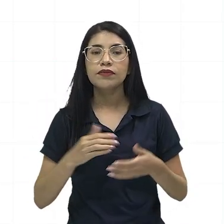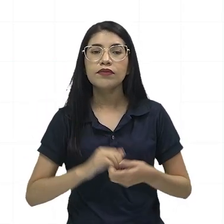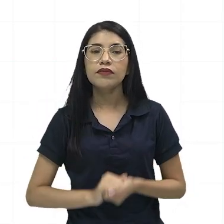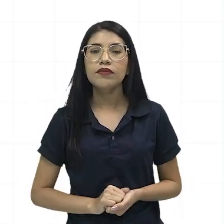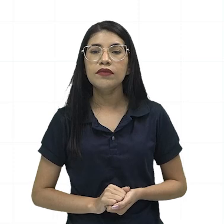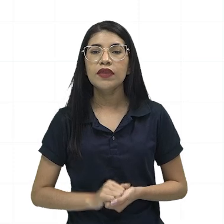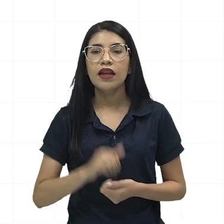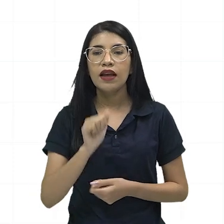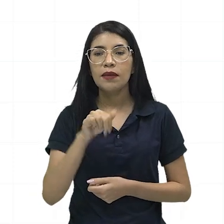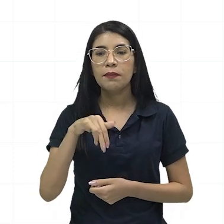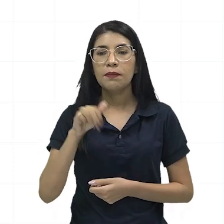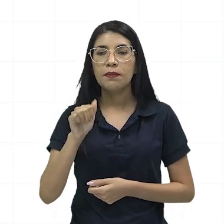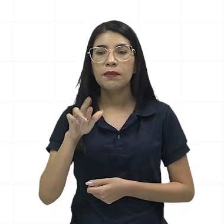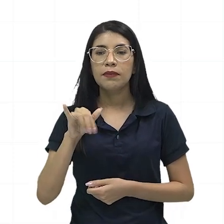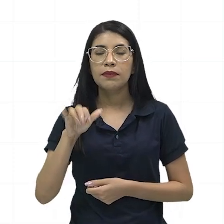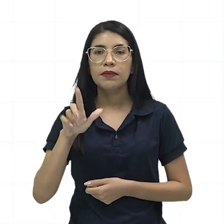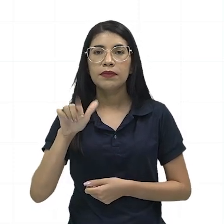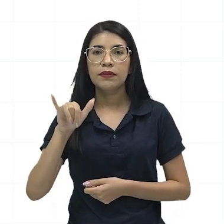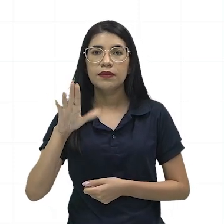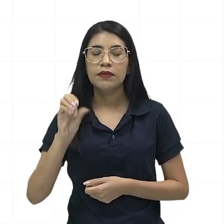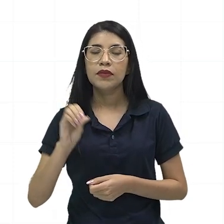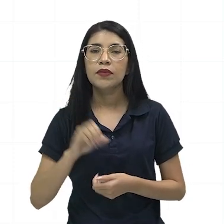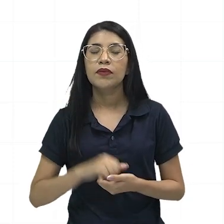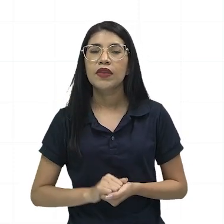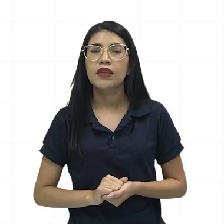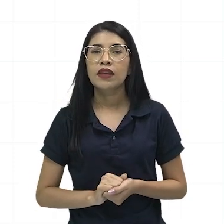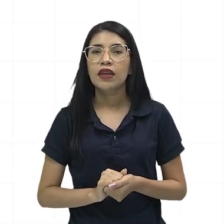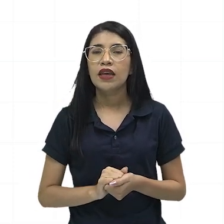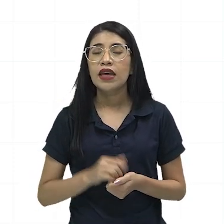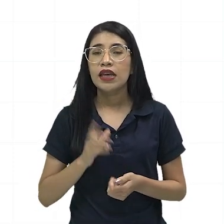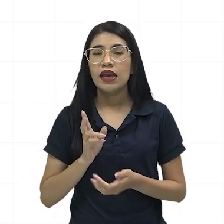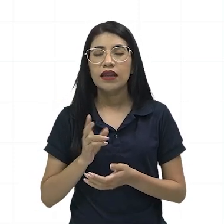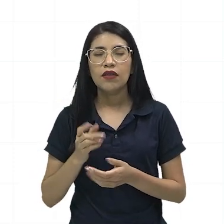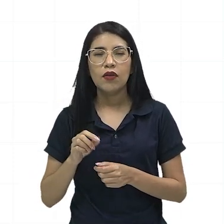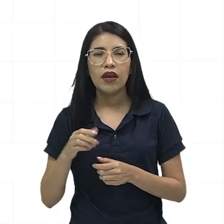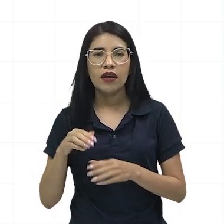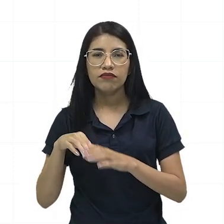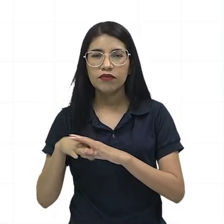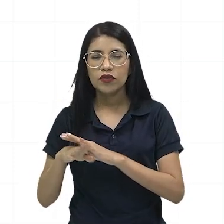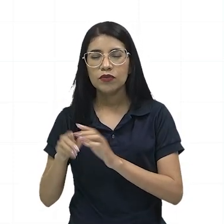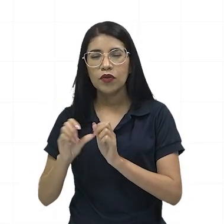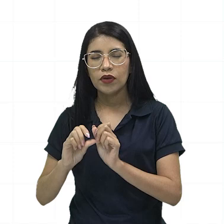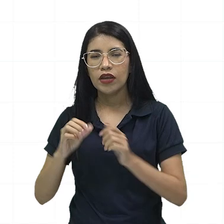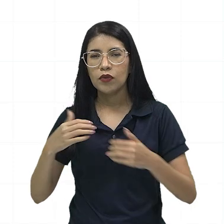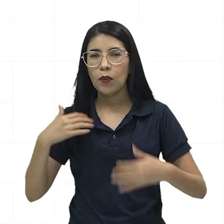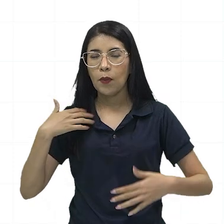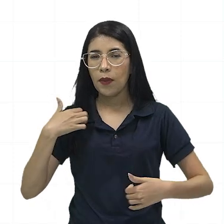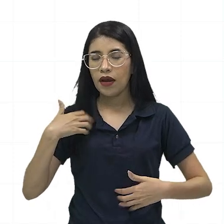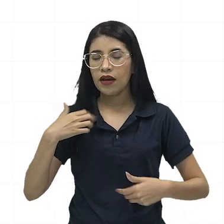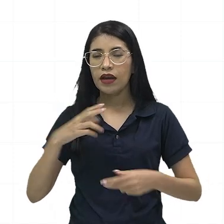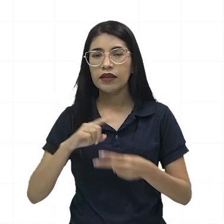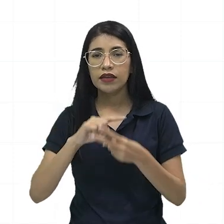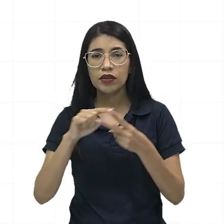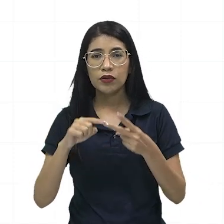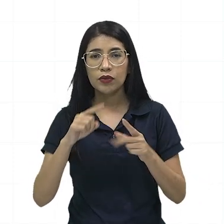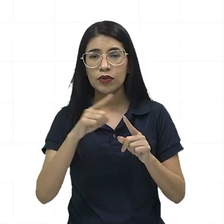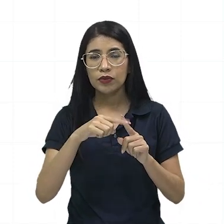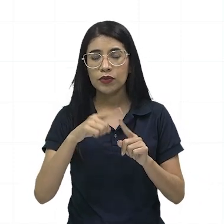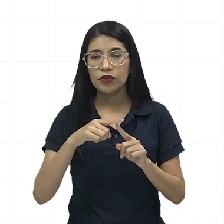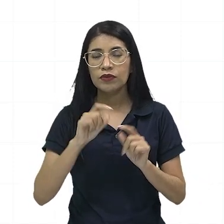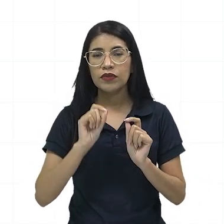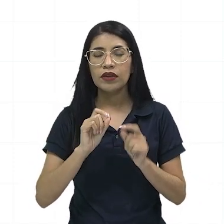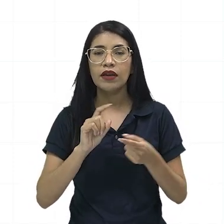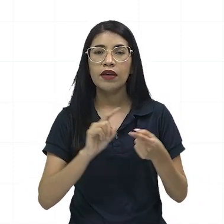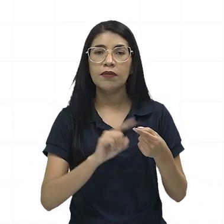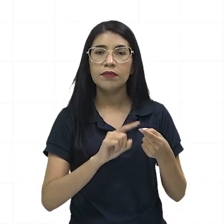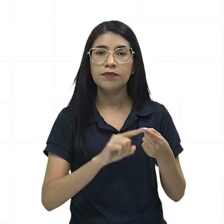vírus amarílico, onde o seu reservatório natural é em macacos e por isso existem duas variações da febre amarela.